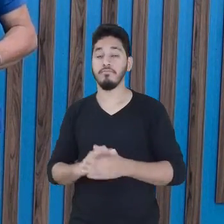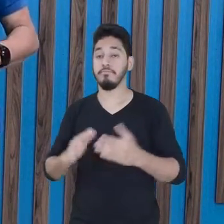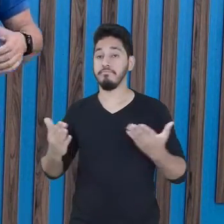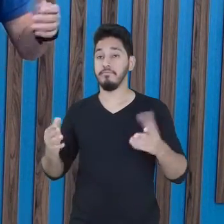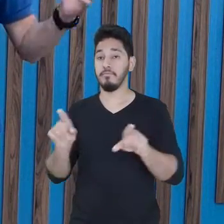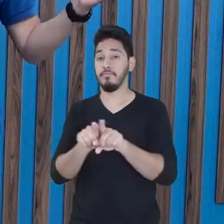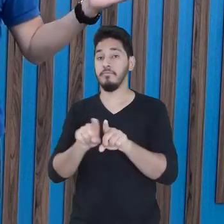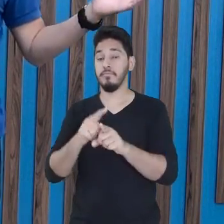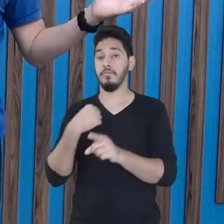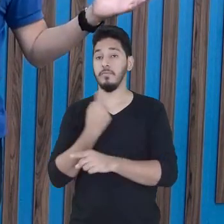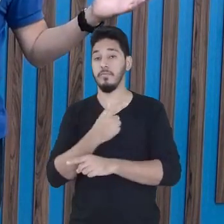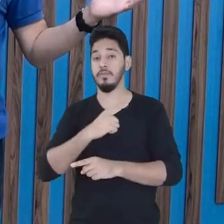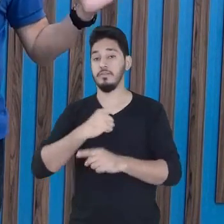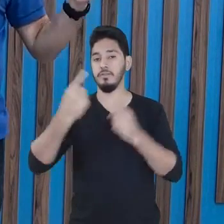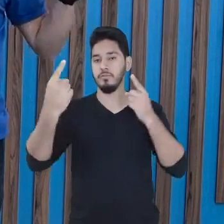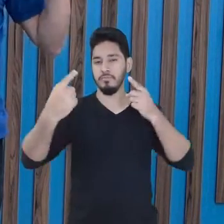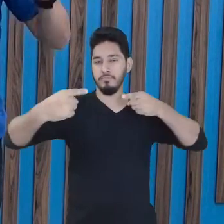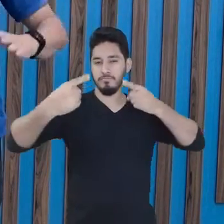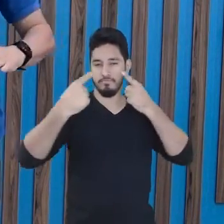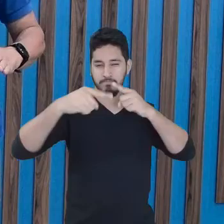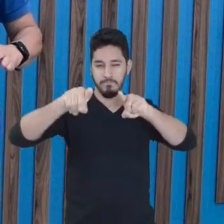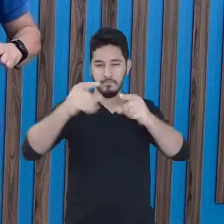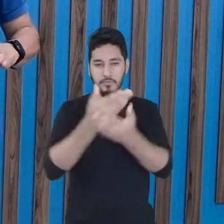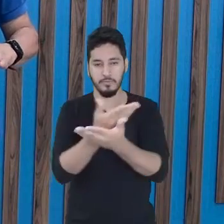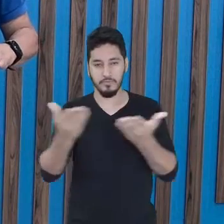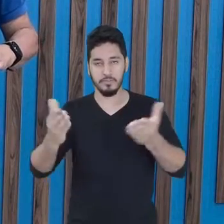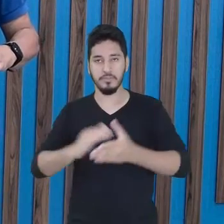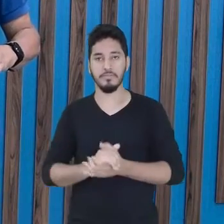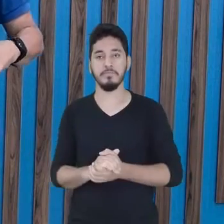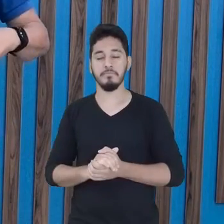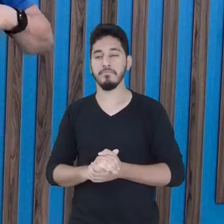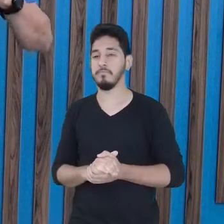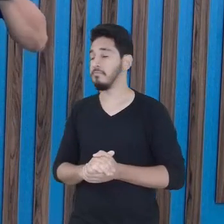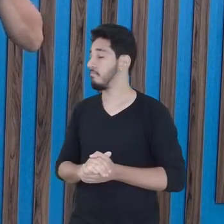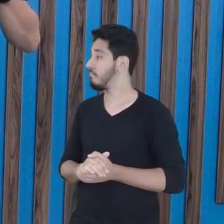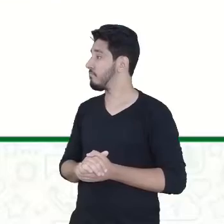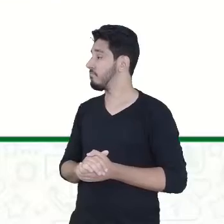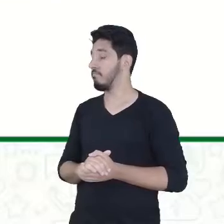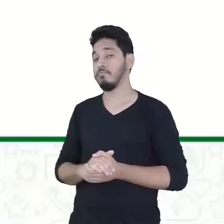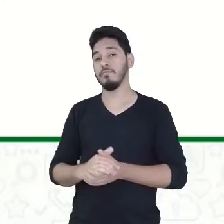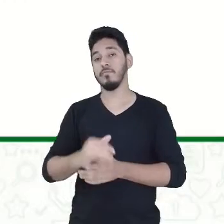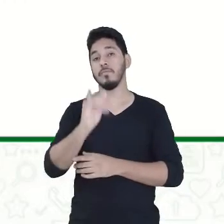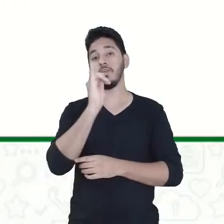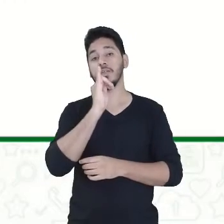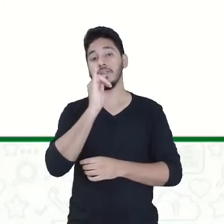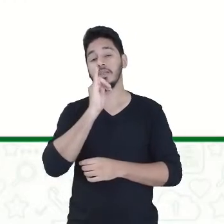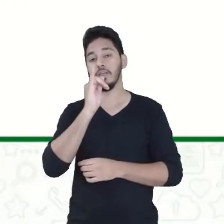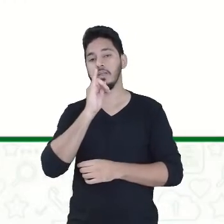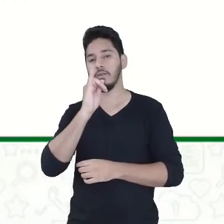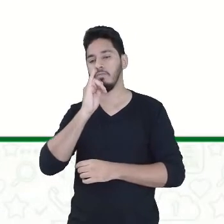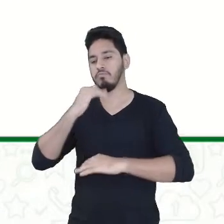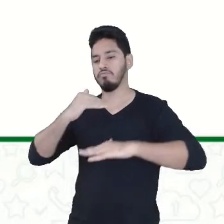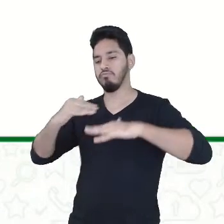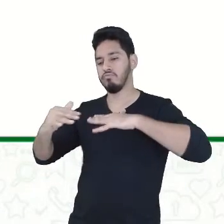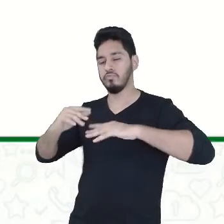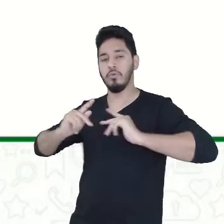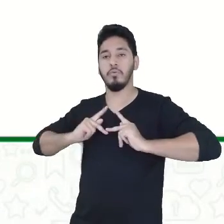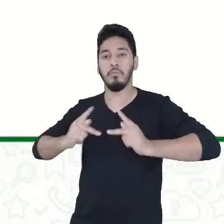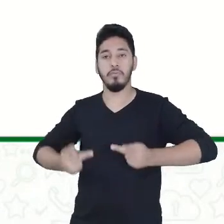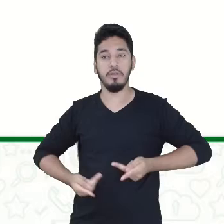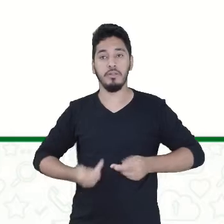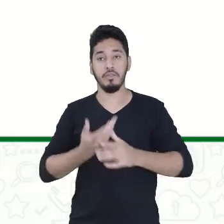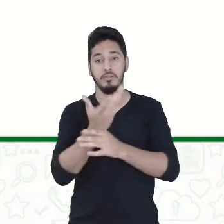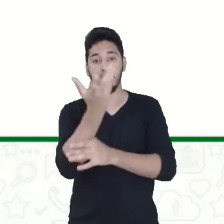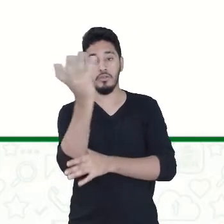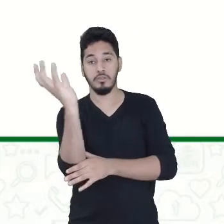gente trazer o desafio de hoje, qual é o desafio de hoje da gente? Então, um exemplo da ação humana na natureza seria